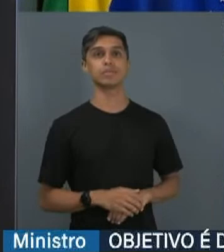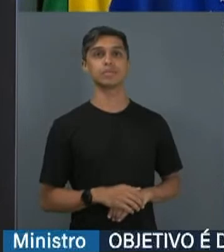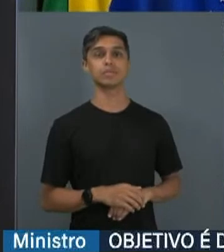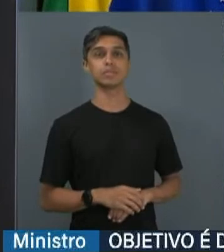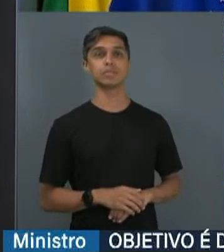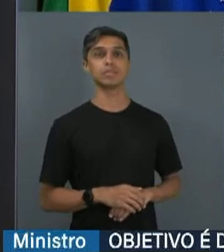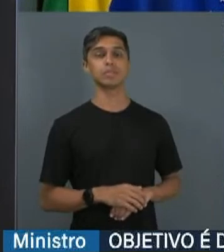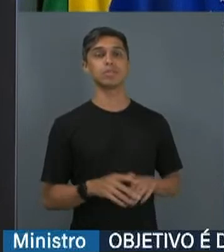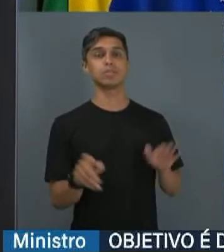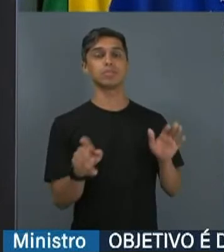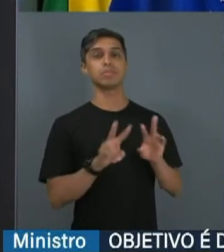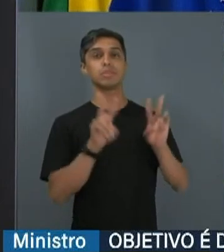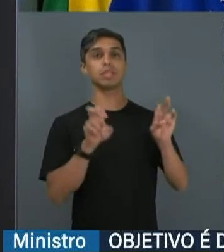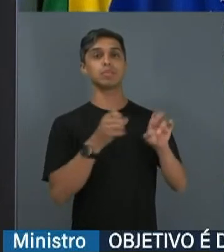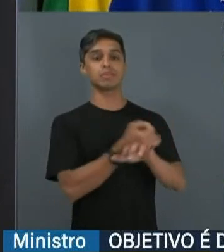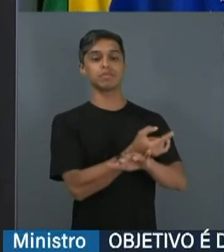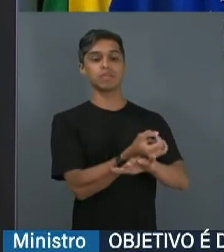das fake news.